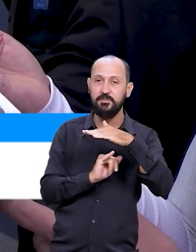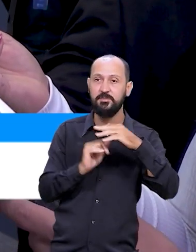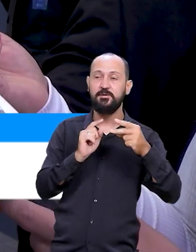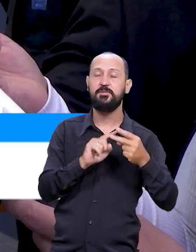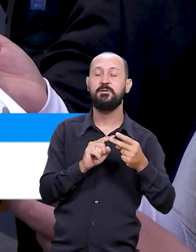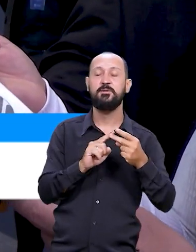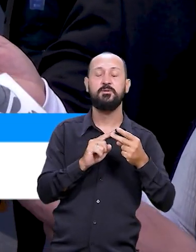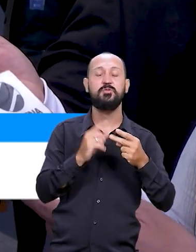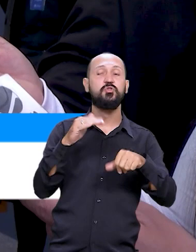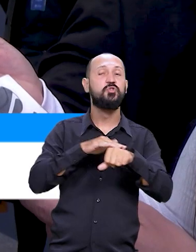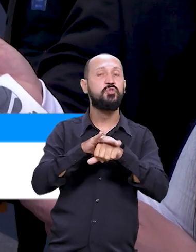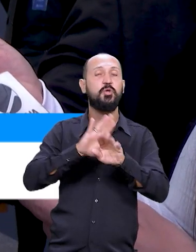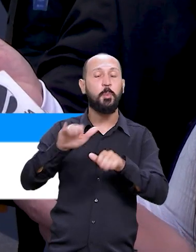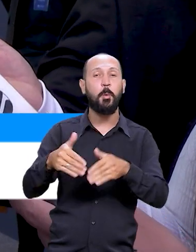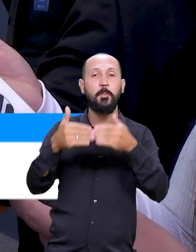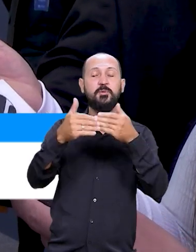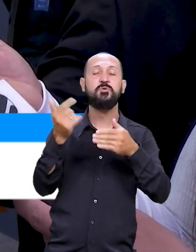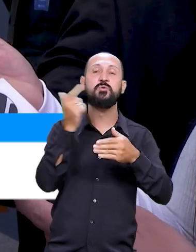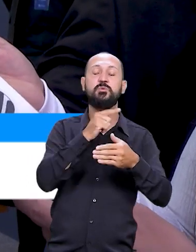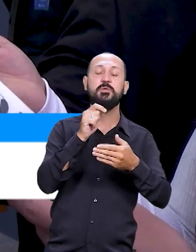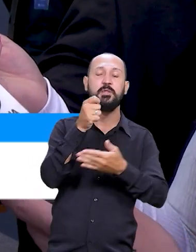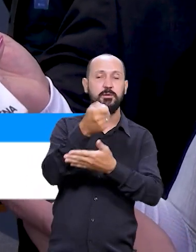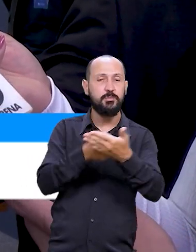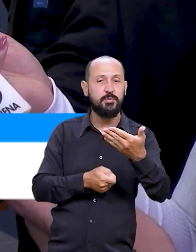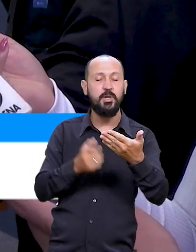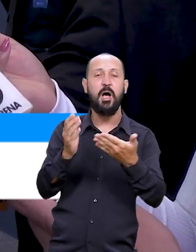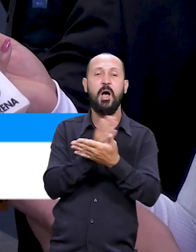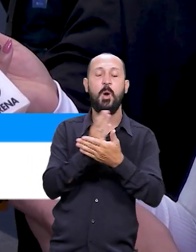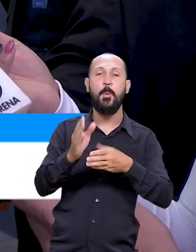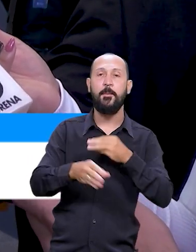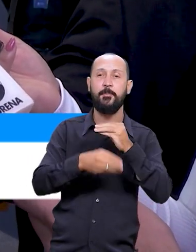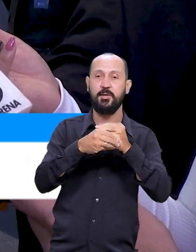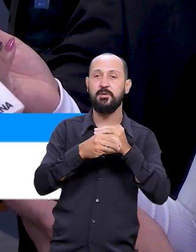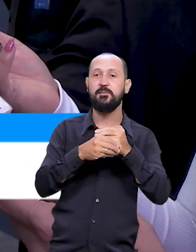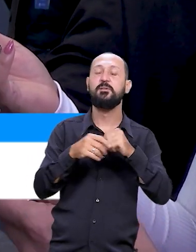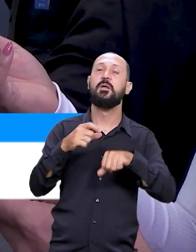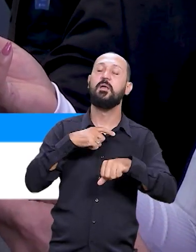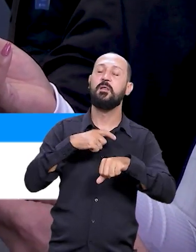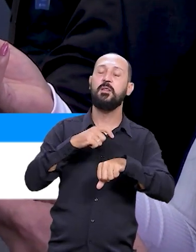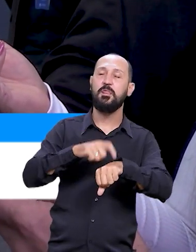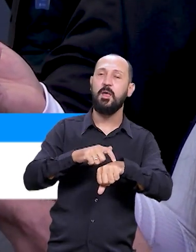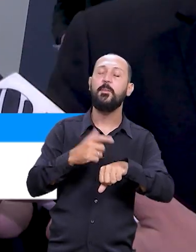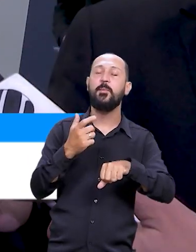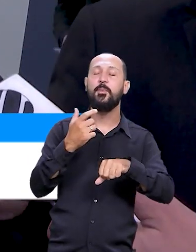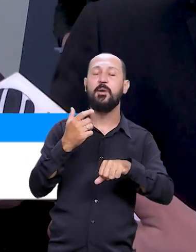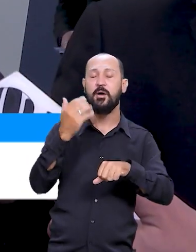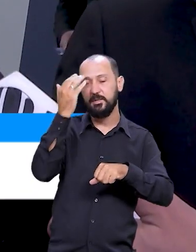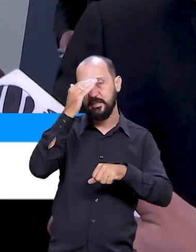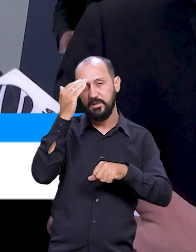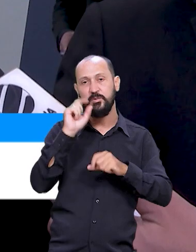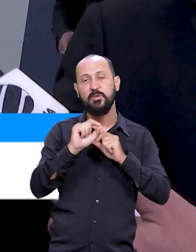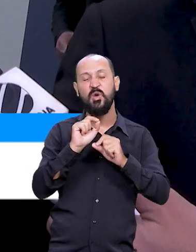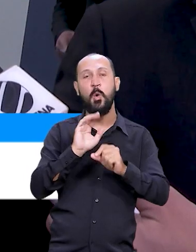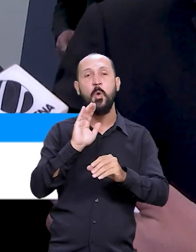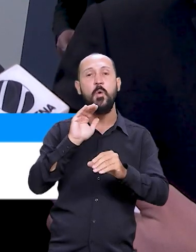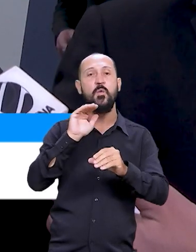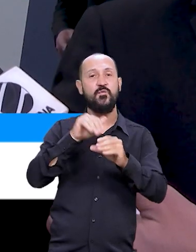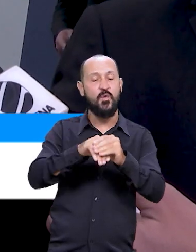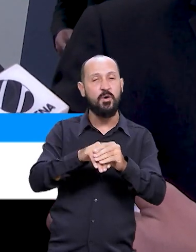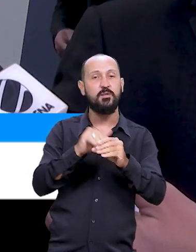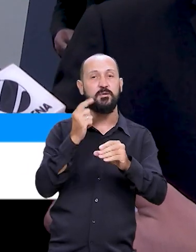representantes de instituições, ouvi-los, para a gente poder formular algumas emendas. E entendo, portanto,